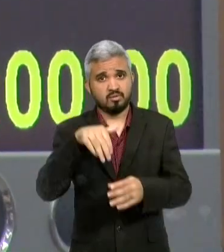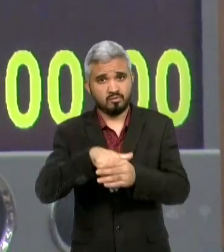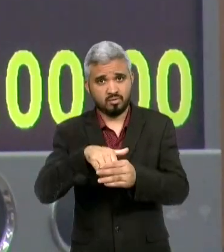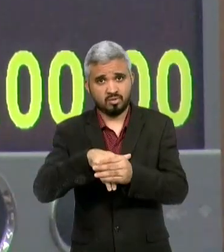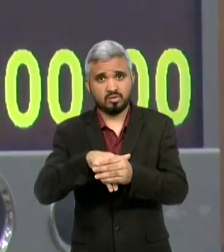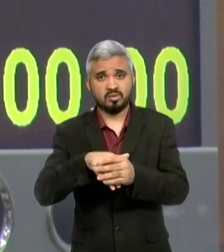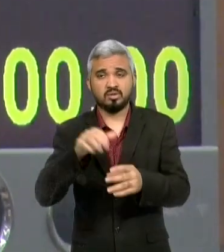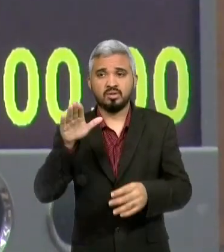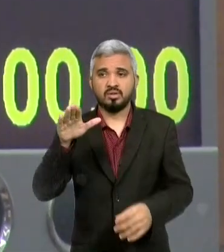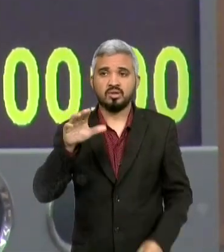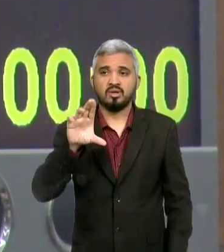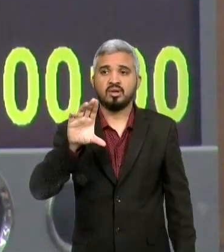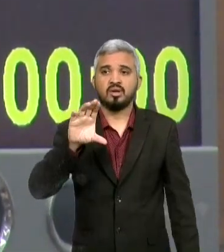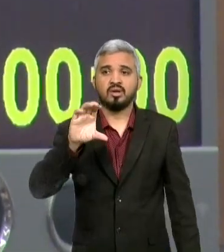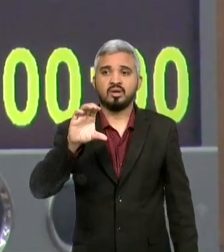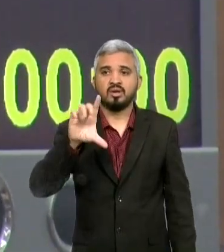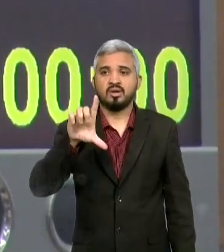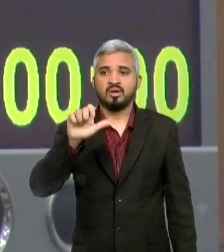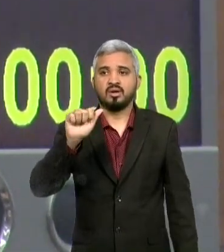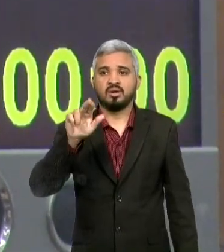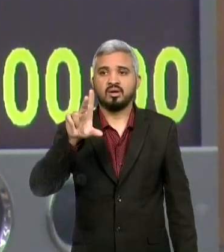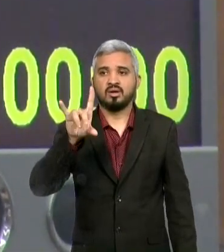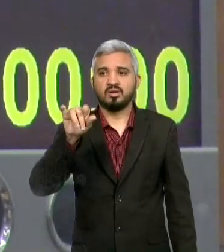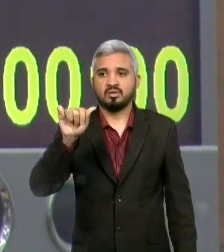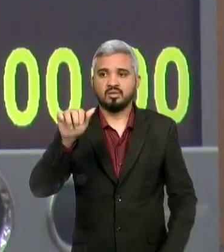Cláudia, votar.